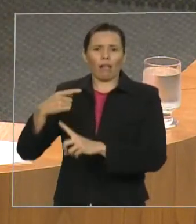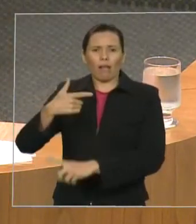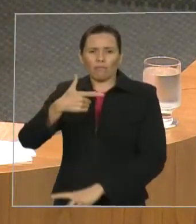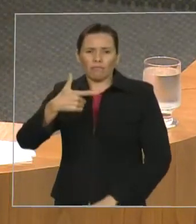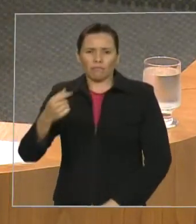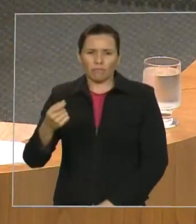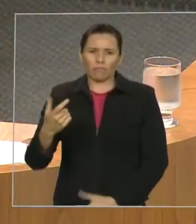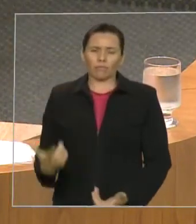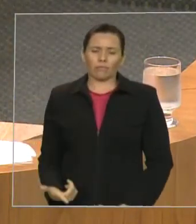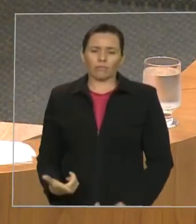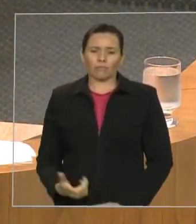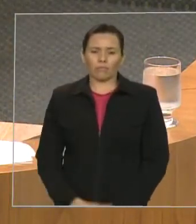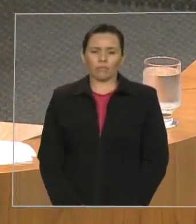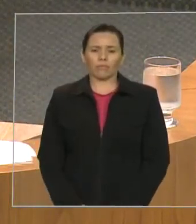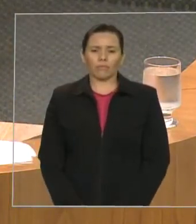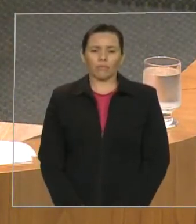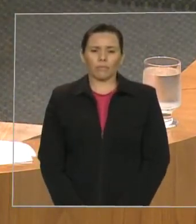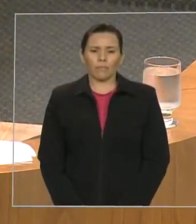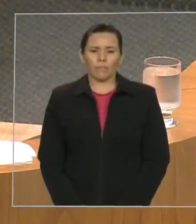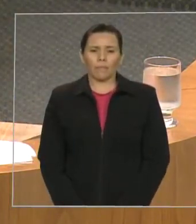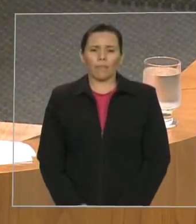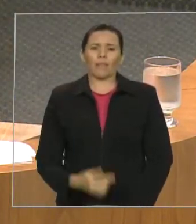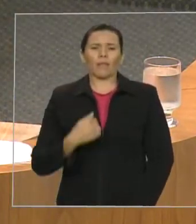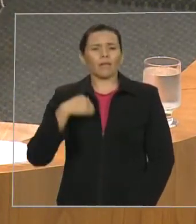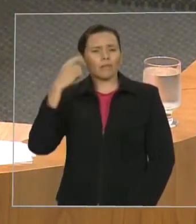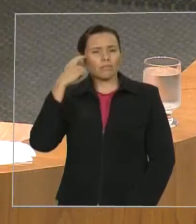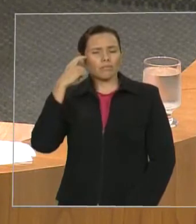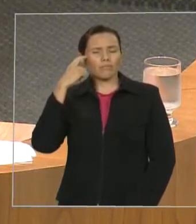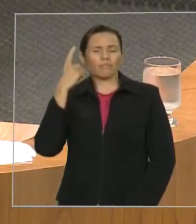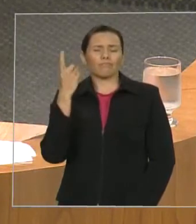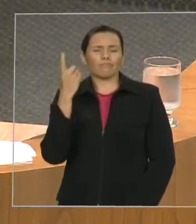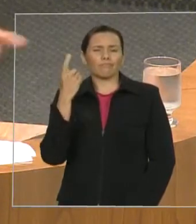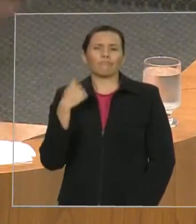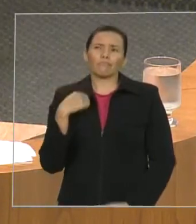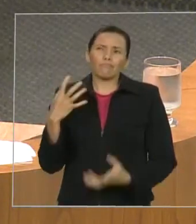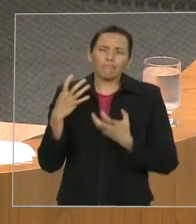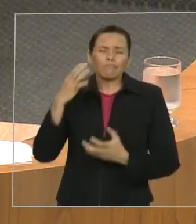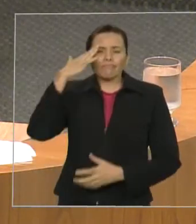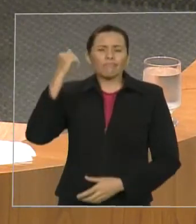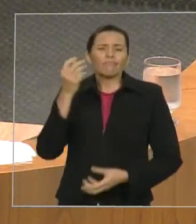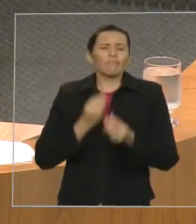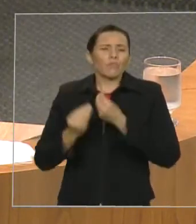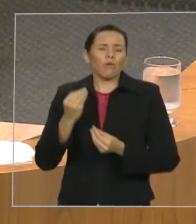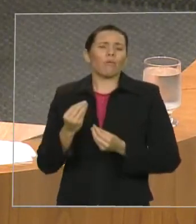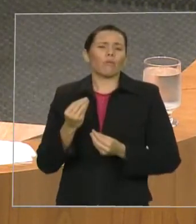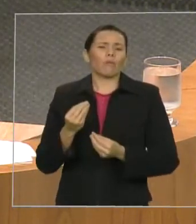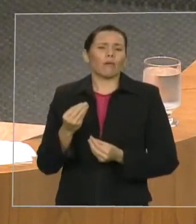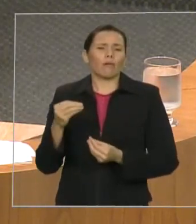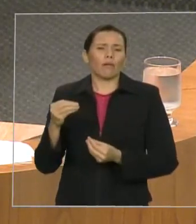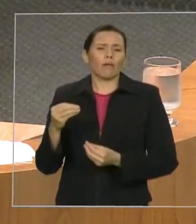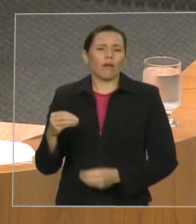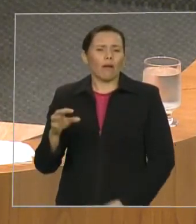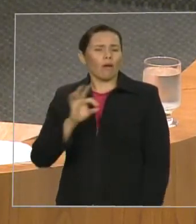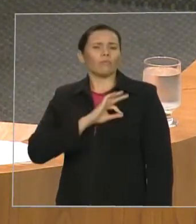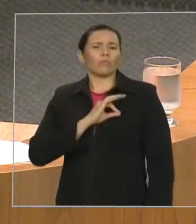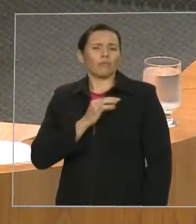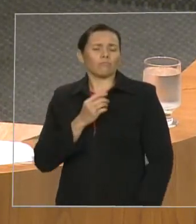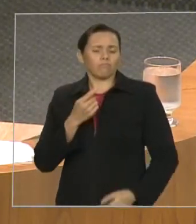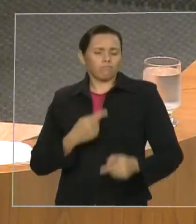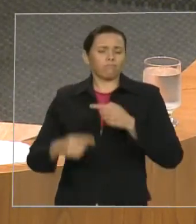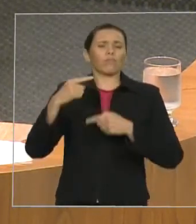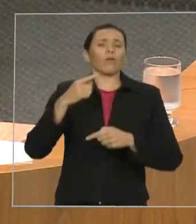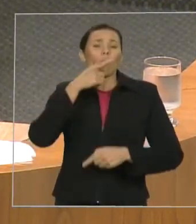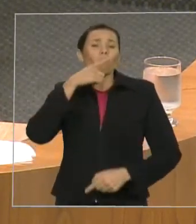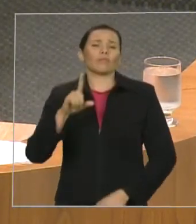promoção de capelães e como sai de tenente para coronel? E o mais importante, pergunte a todos os praças